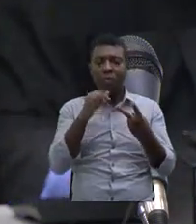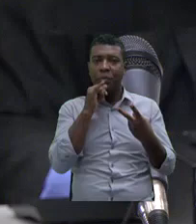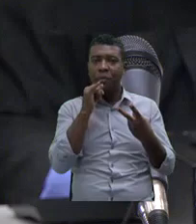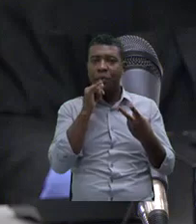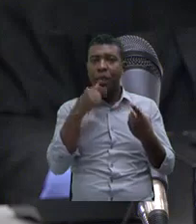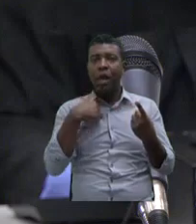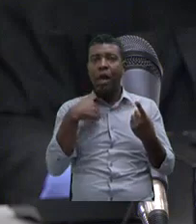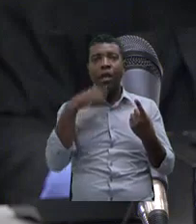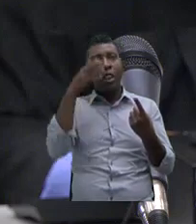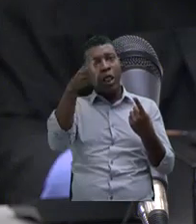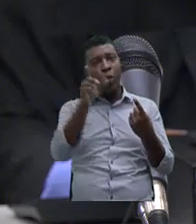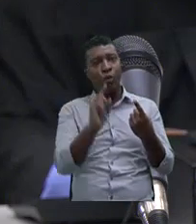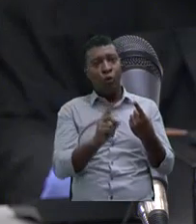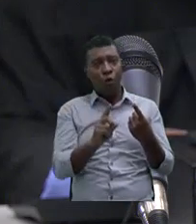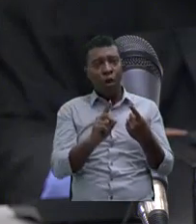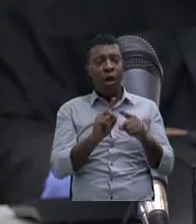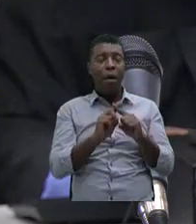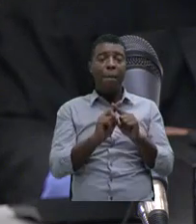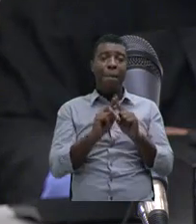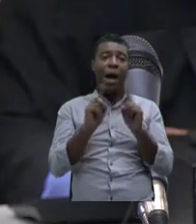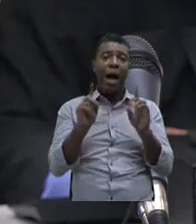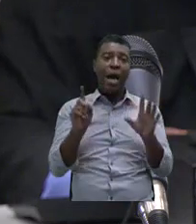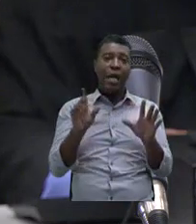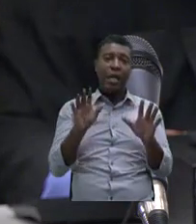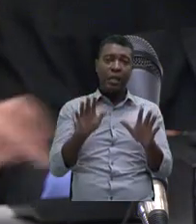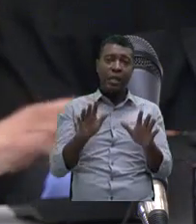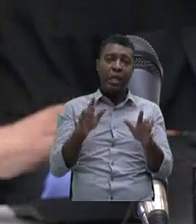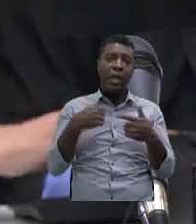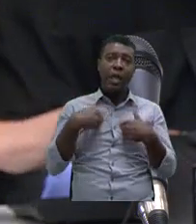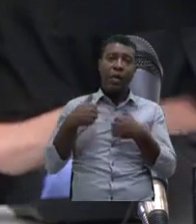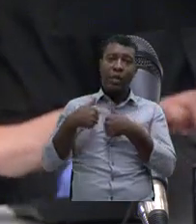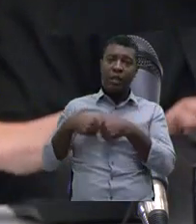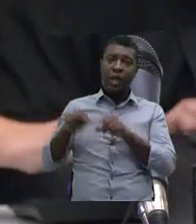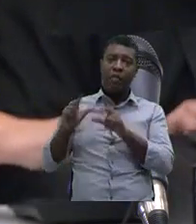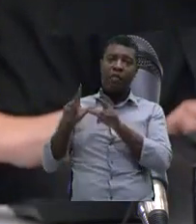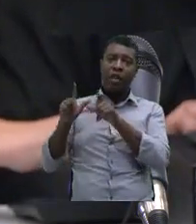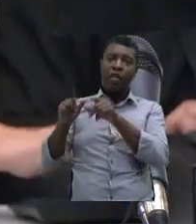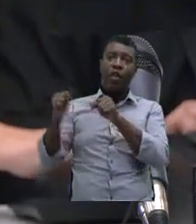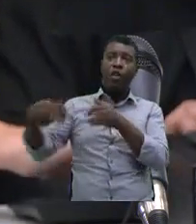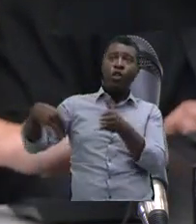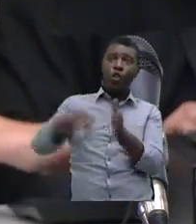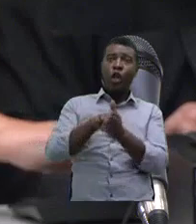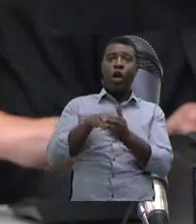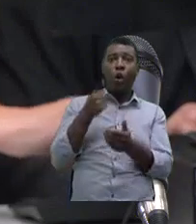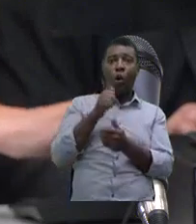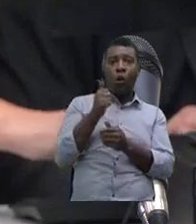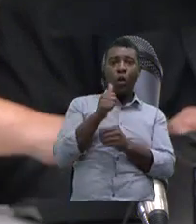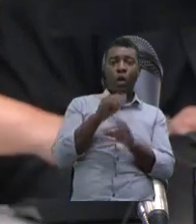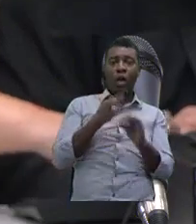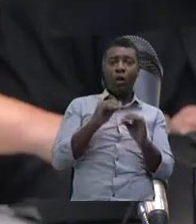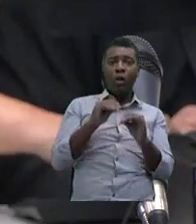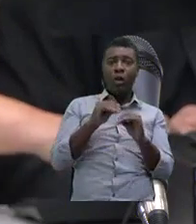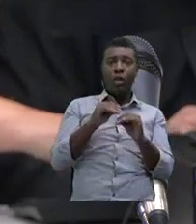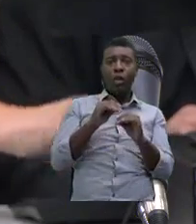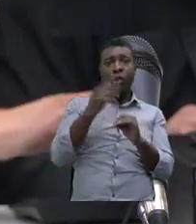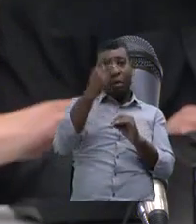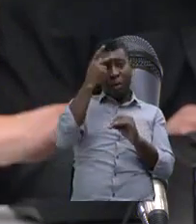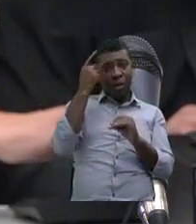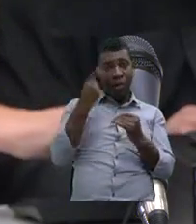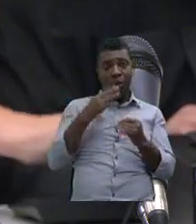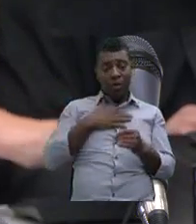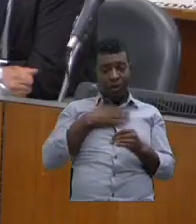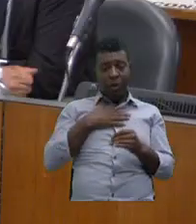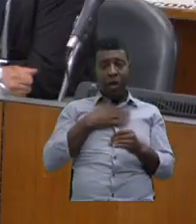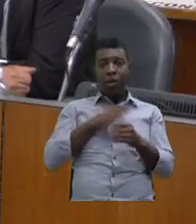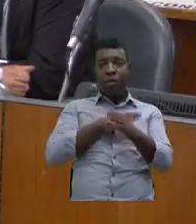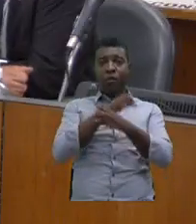fui, mas. Que eu estava viajando, cheguei às 11 horas da noite. Mas gente minha foi lá na Praça da Liberdade,